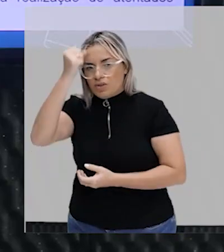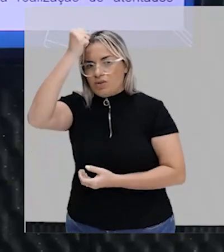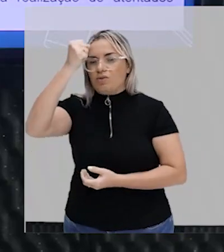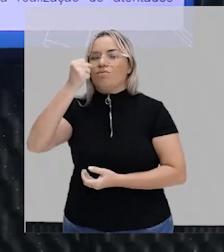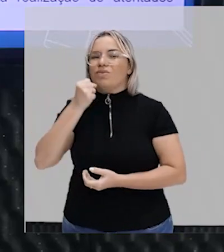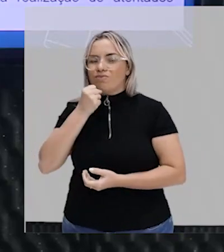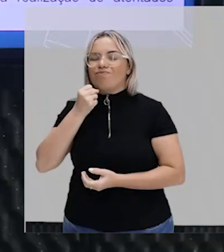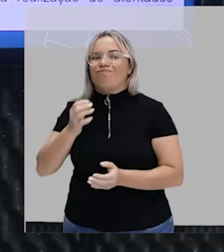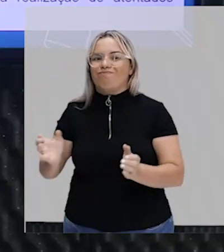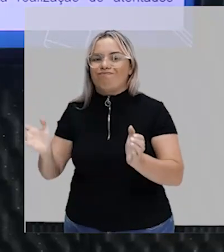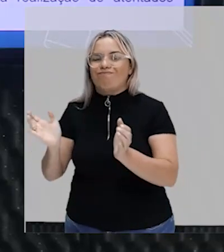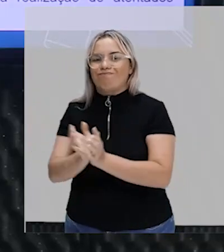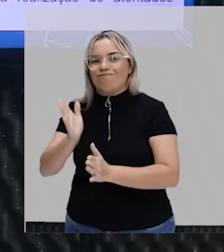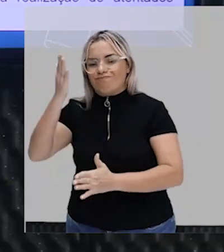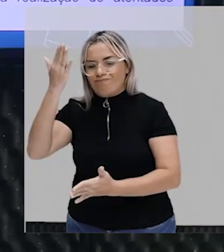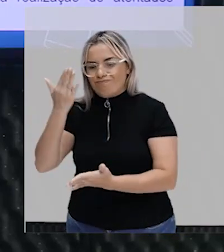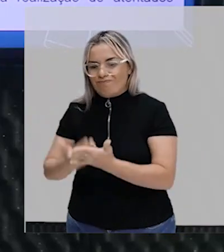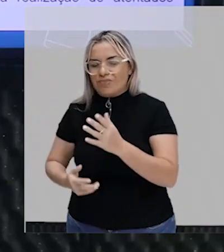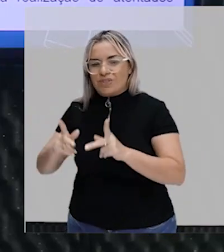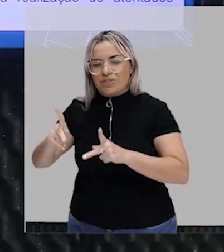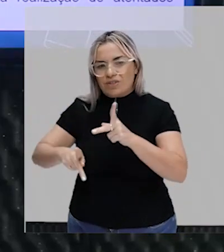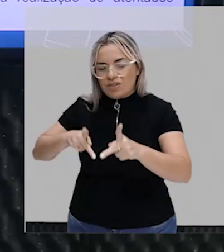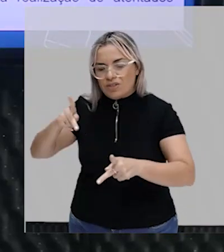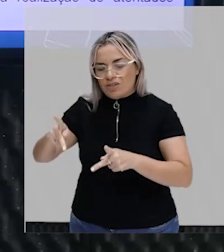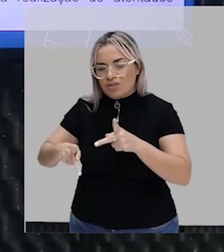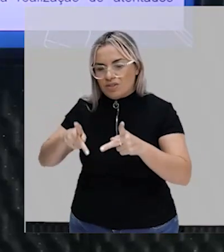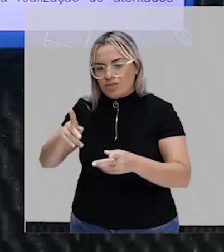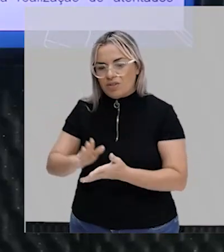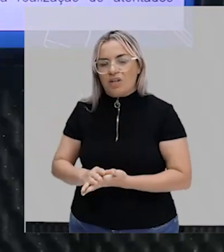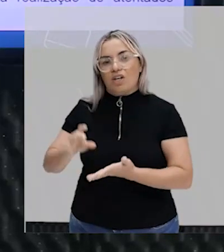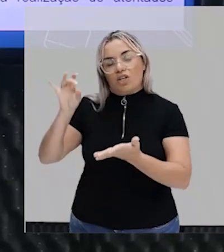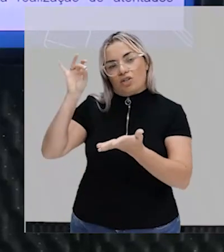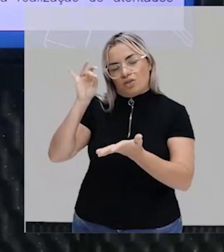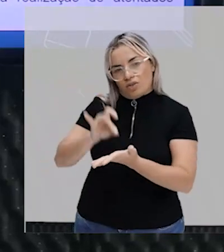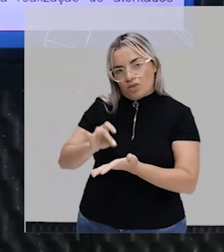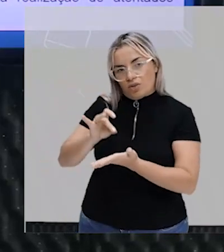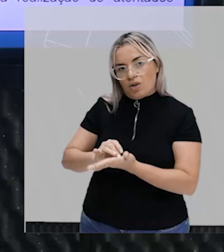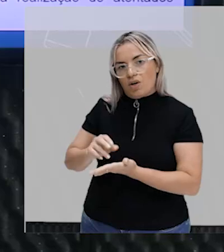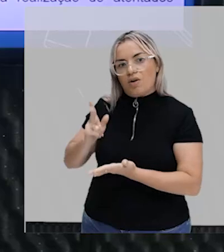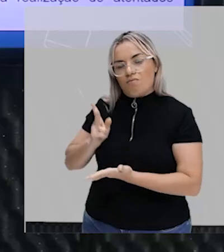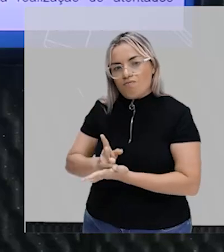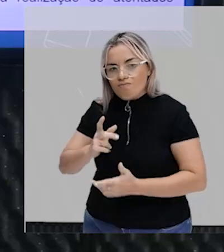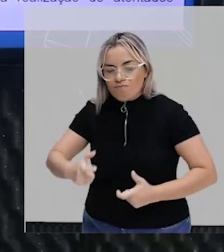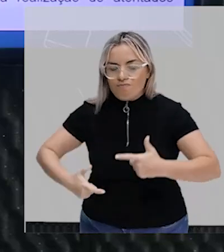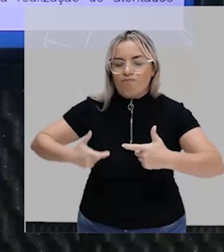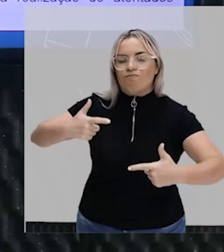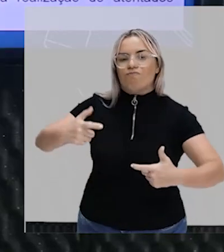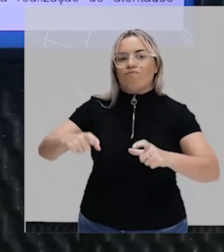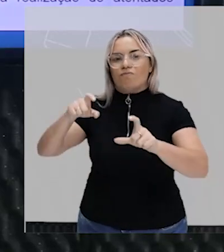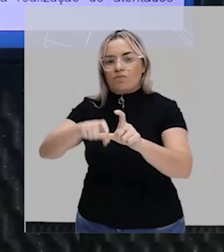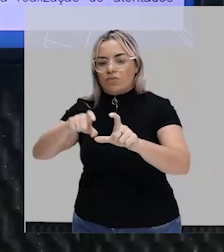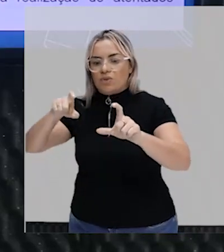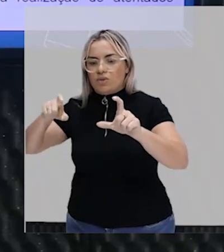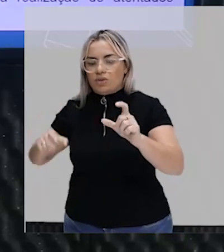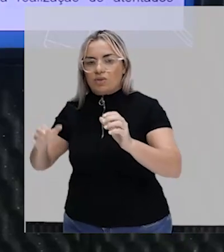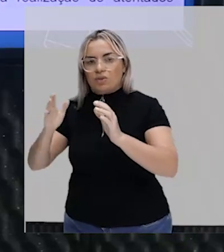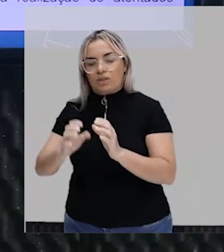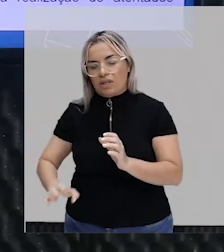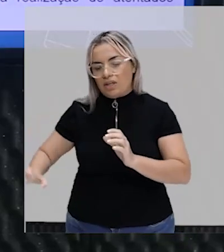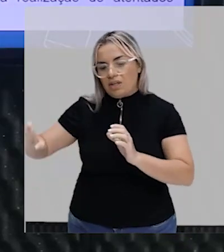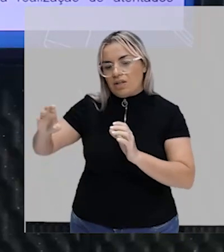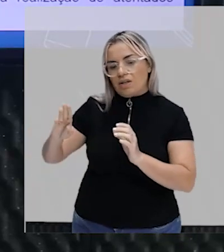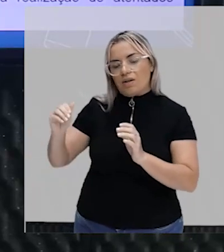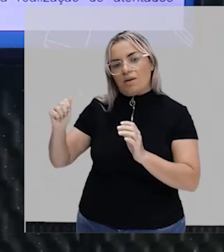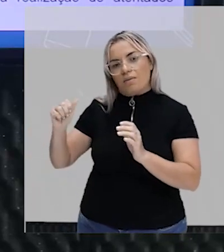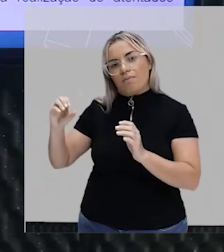em 2006, de fato, o ETA ele anunciou que ele continuaria lutando pela independência da região basca, mas não